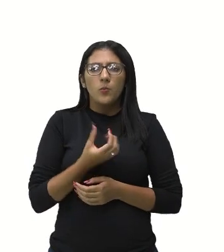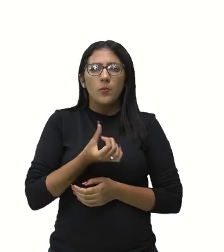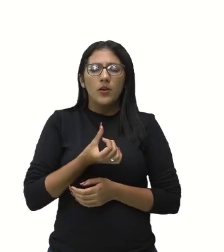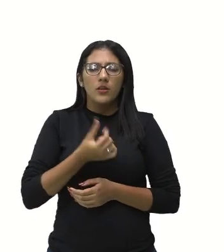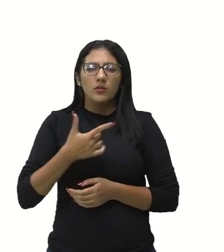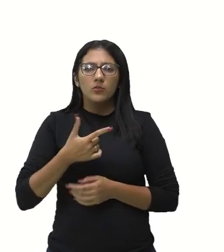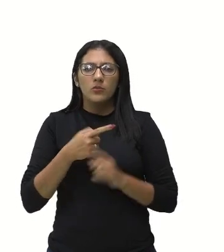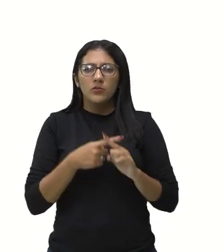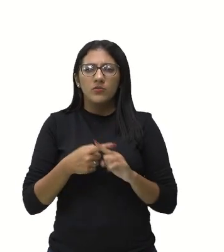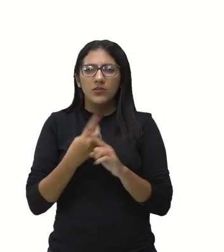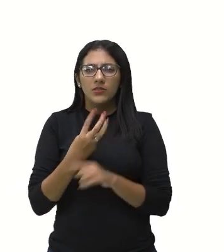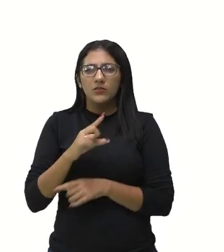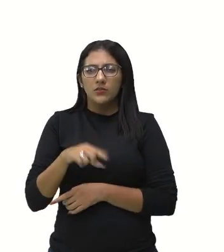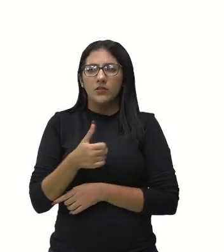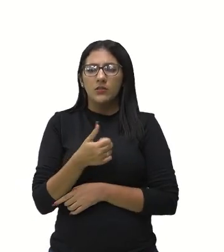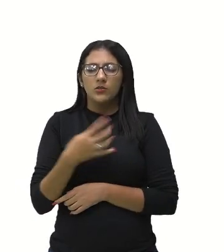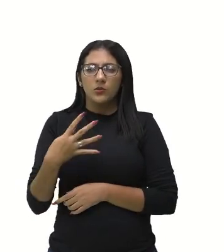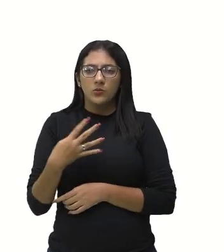3,14.